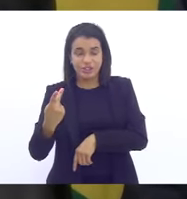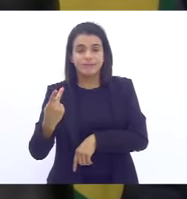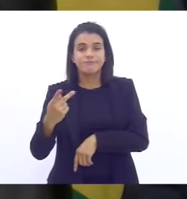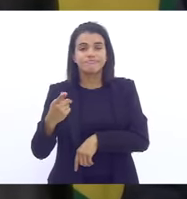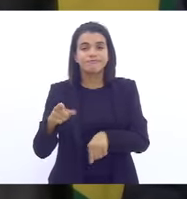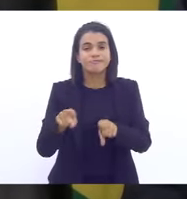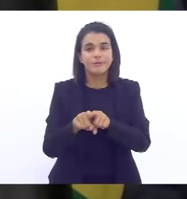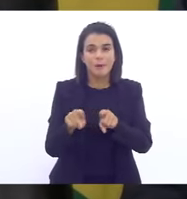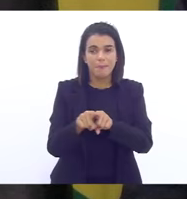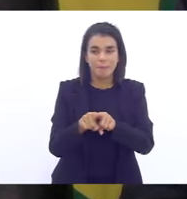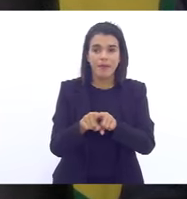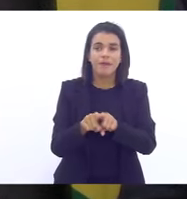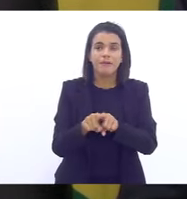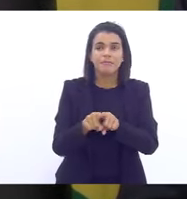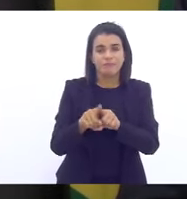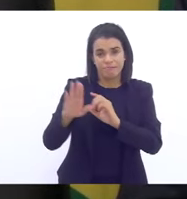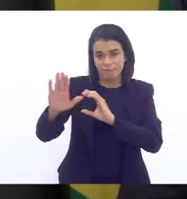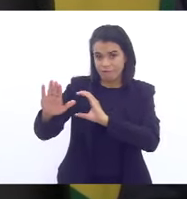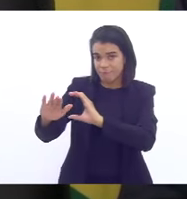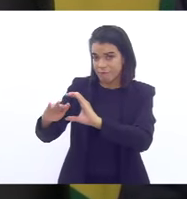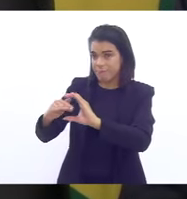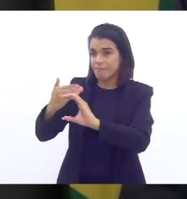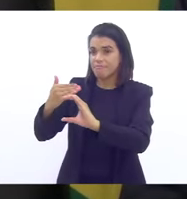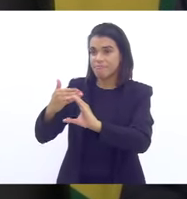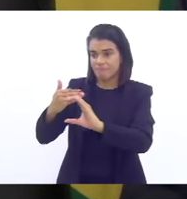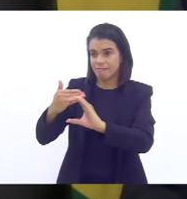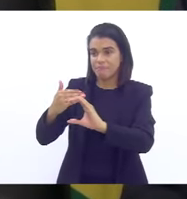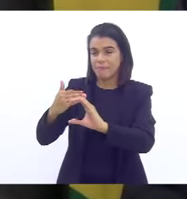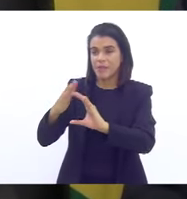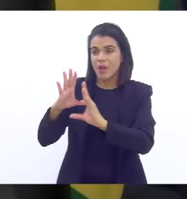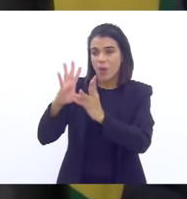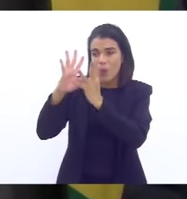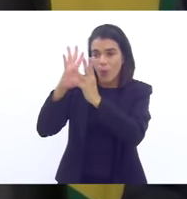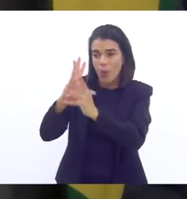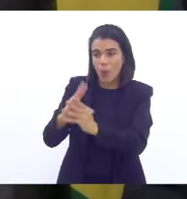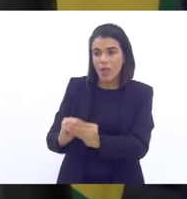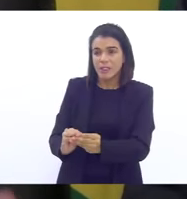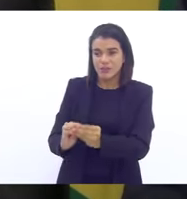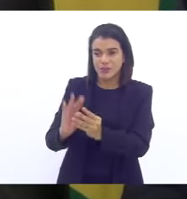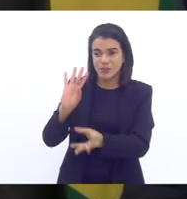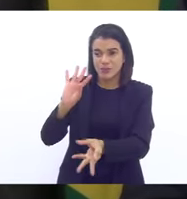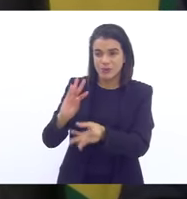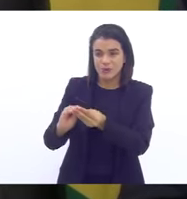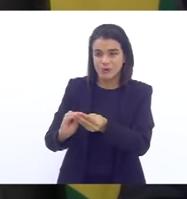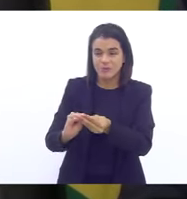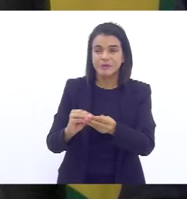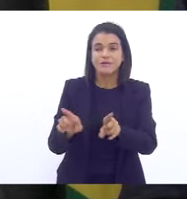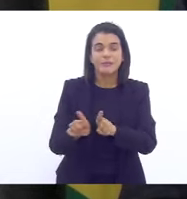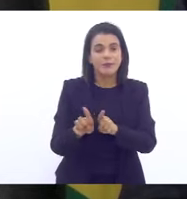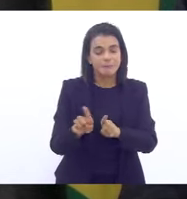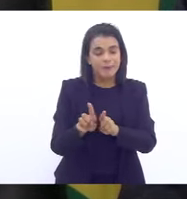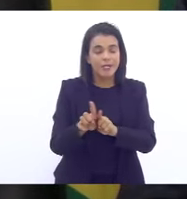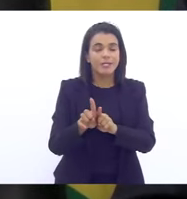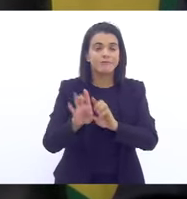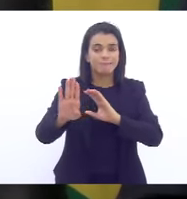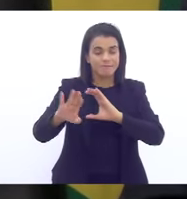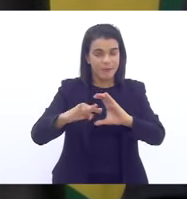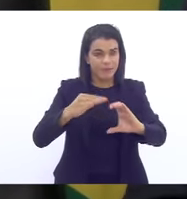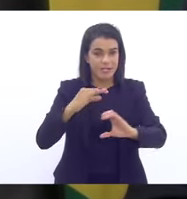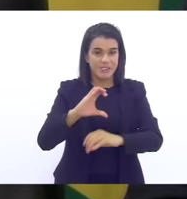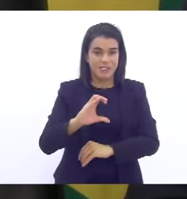Felipe Peixoto, enviasse esse resumo que vocês aqui apresentaram e também trouxesse a essa CPI